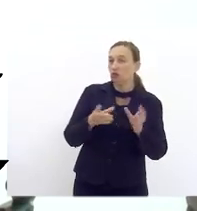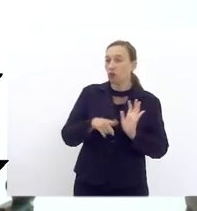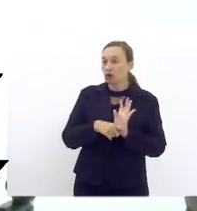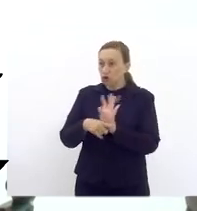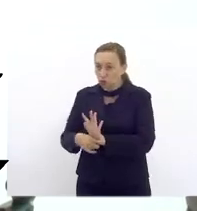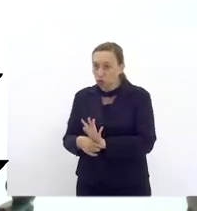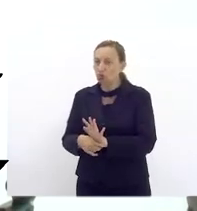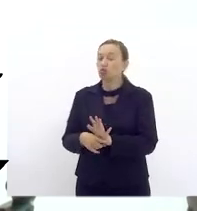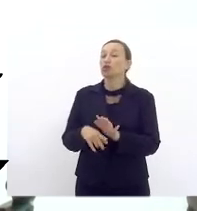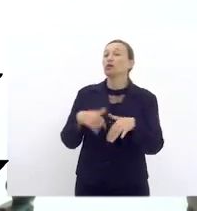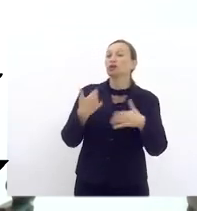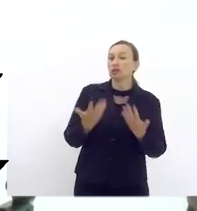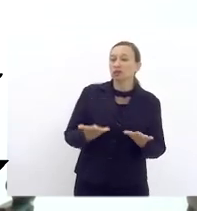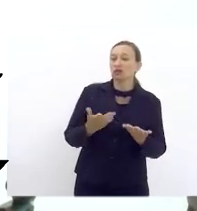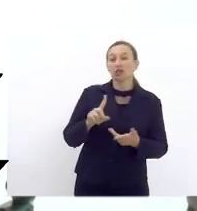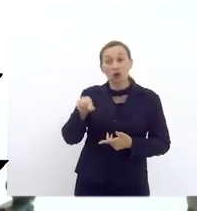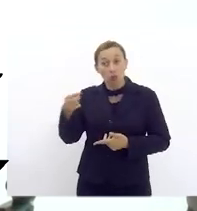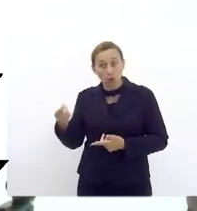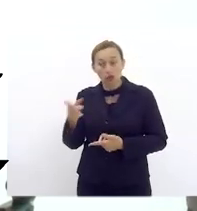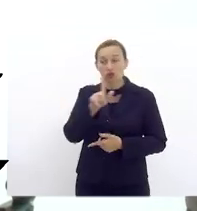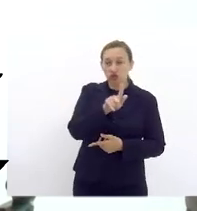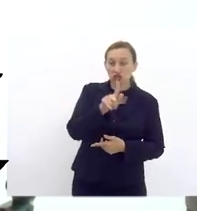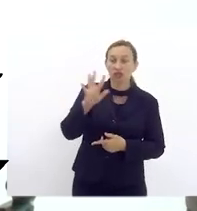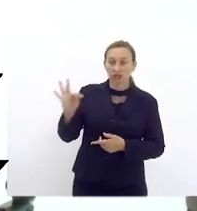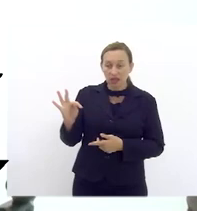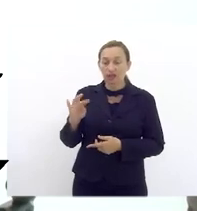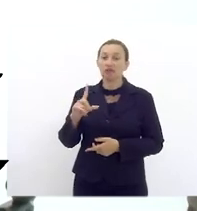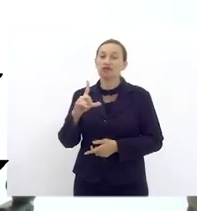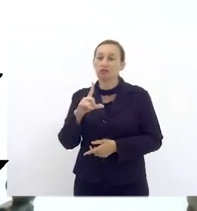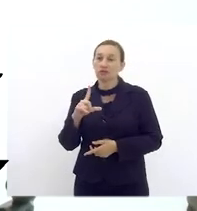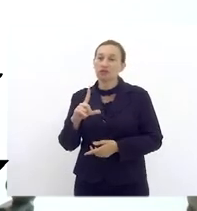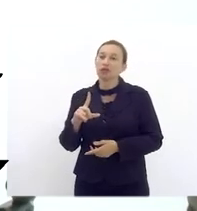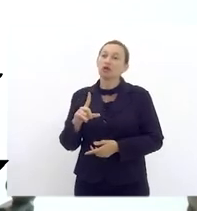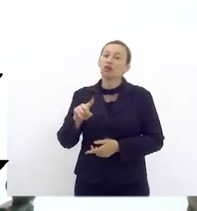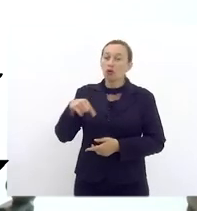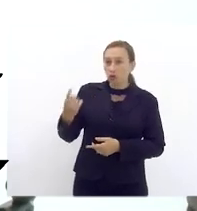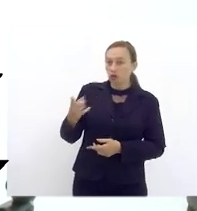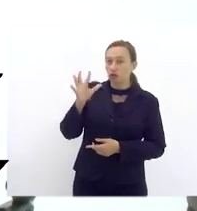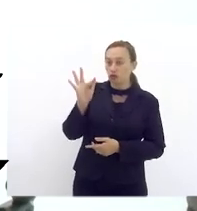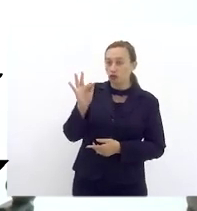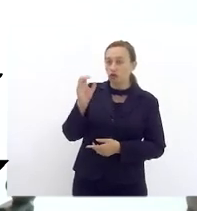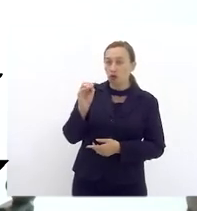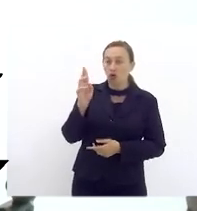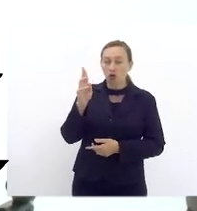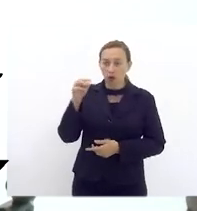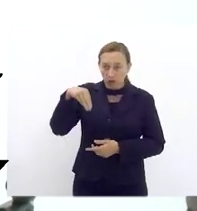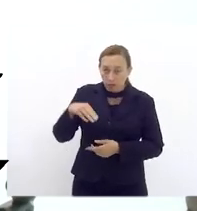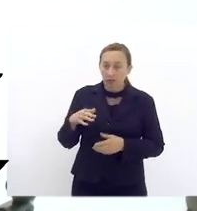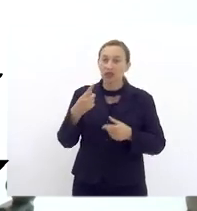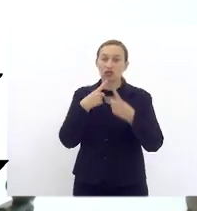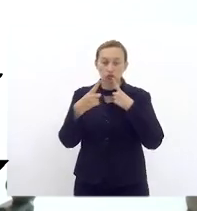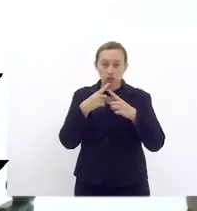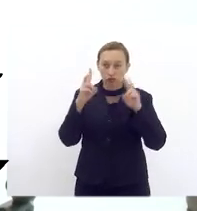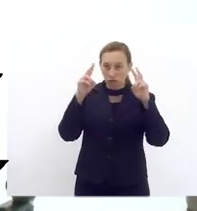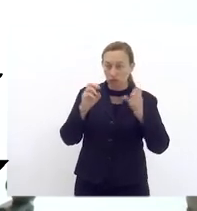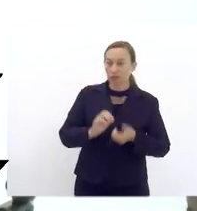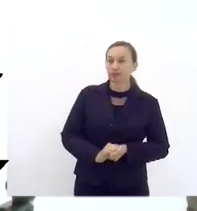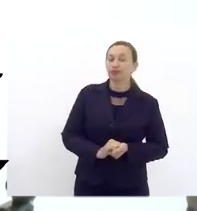né então vai ter outro GTS que a gente vai estar outros foras permanente discutindo isso